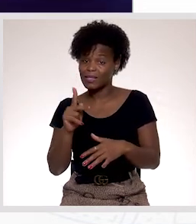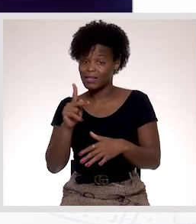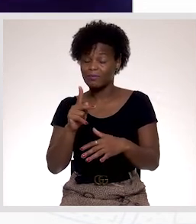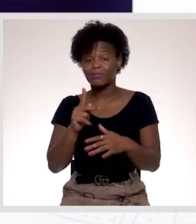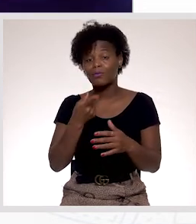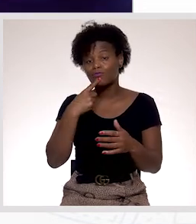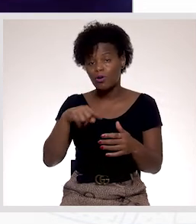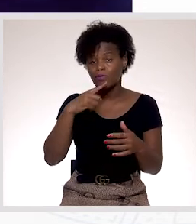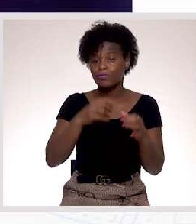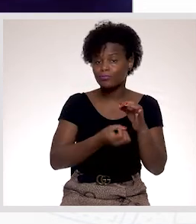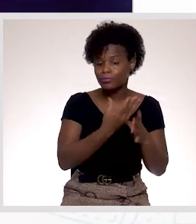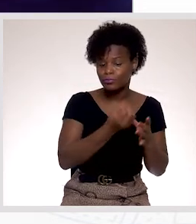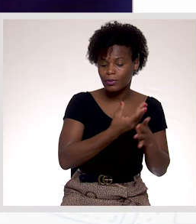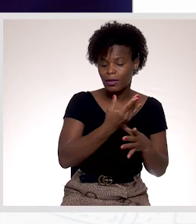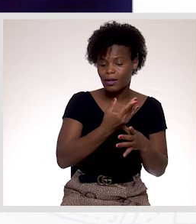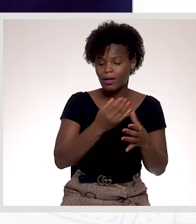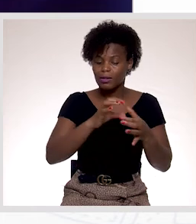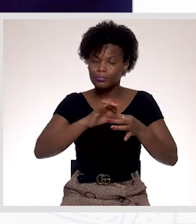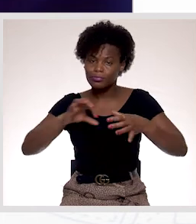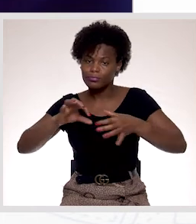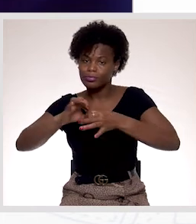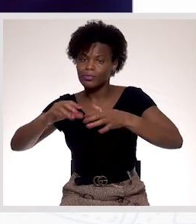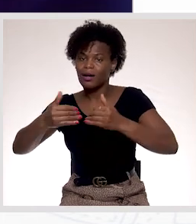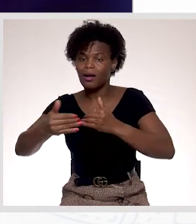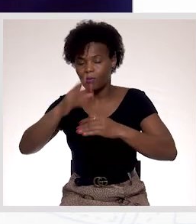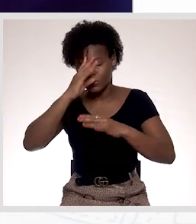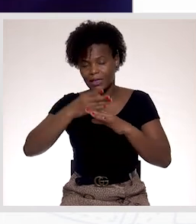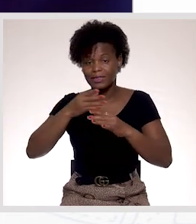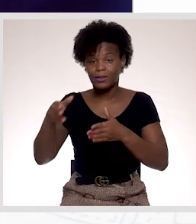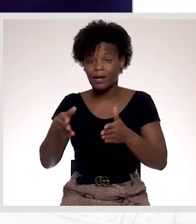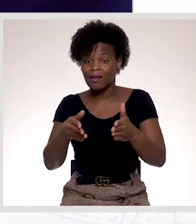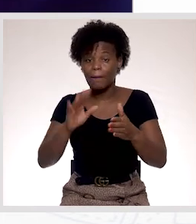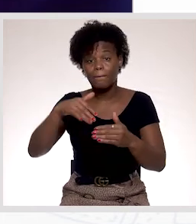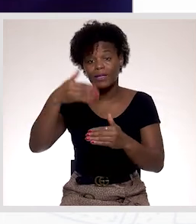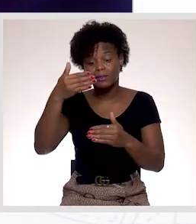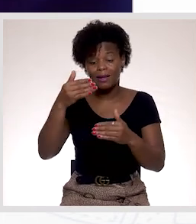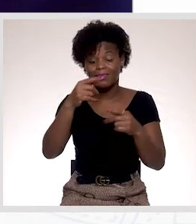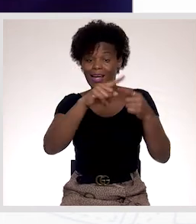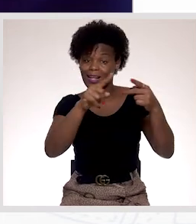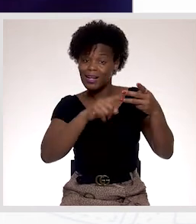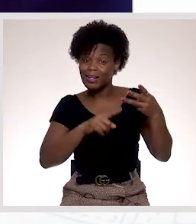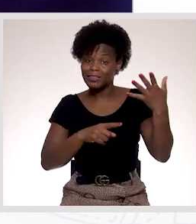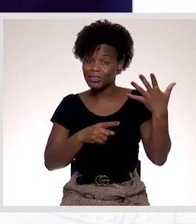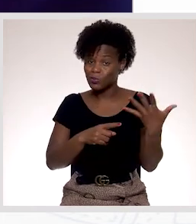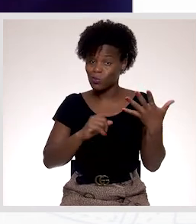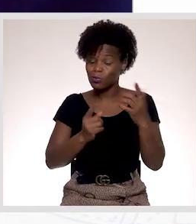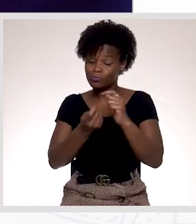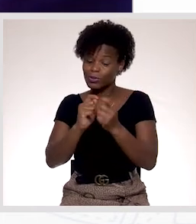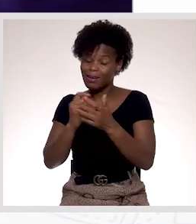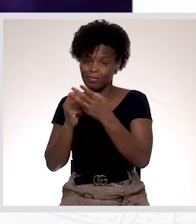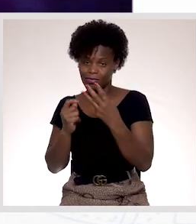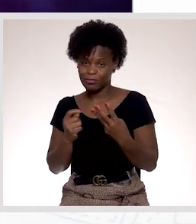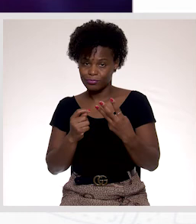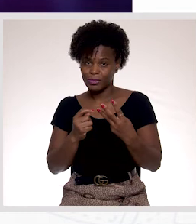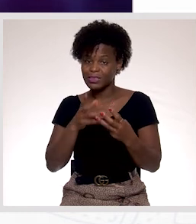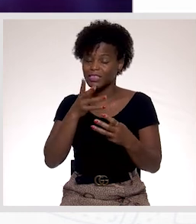replicação. A síntese descontínua ocorre da cadeia principal, que está orientada em 5' para 3', chamado